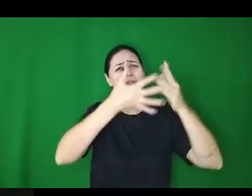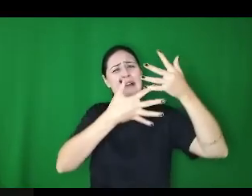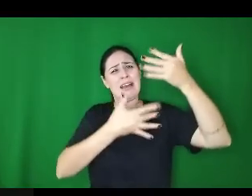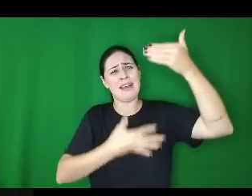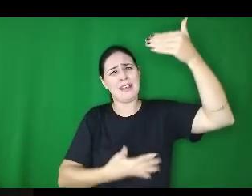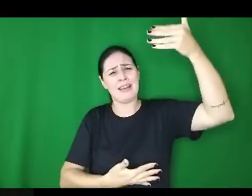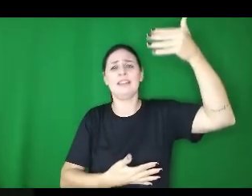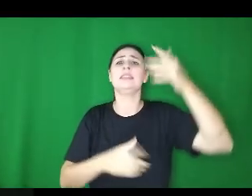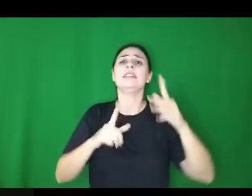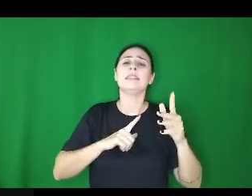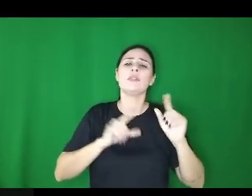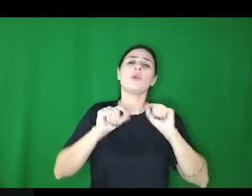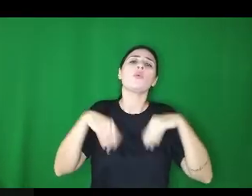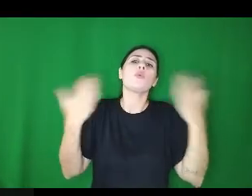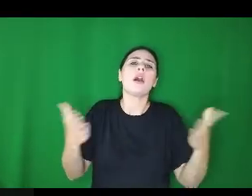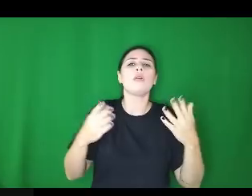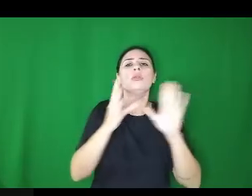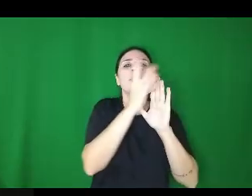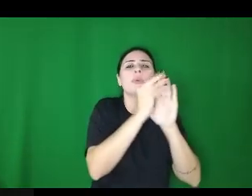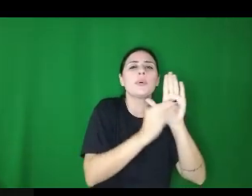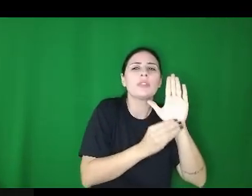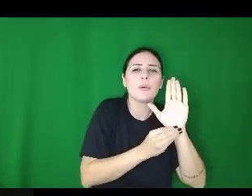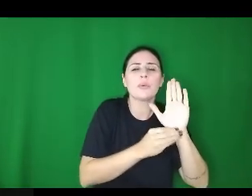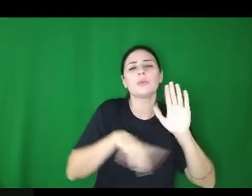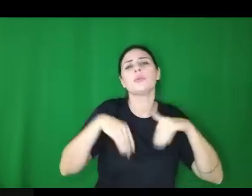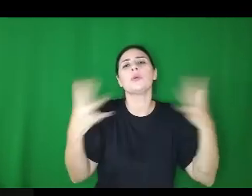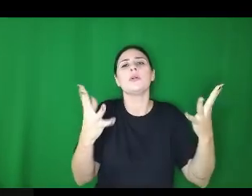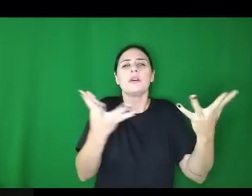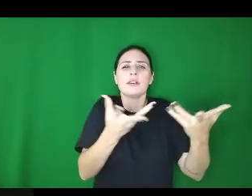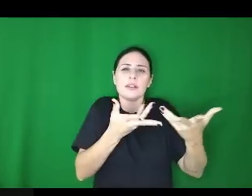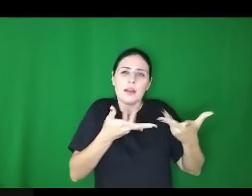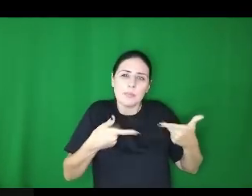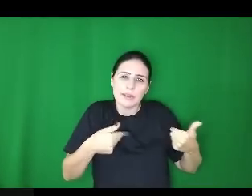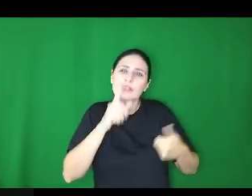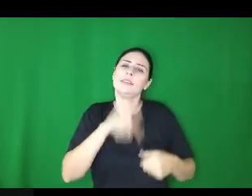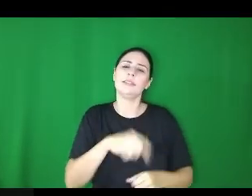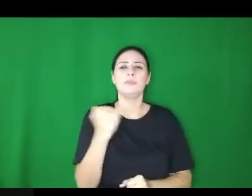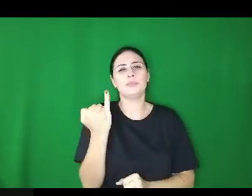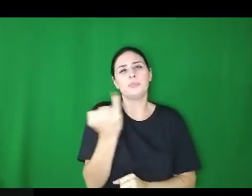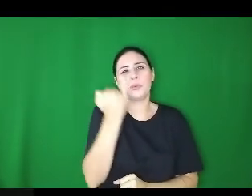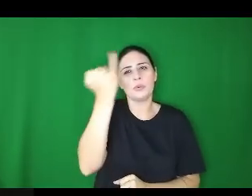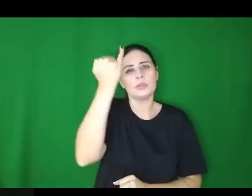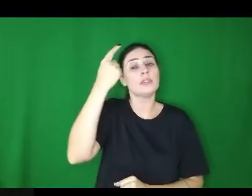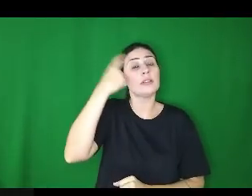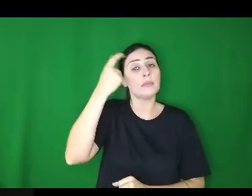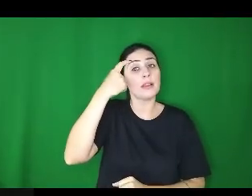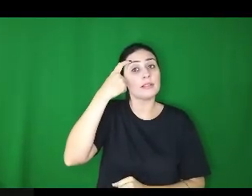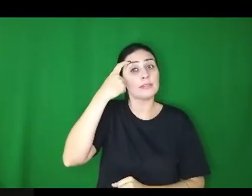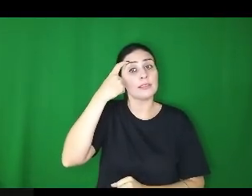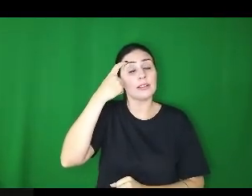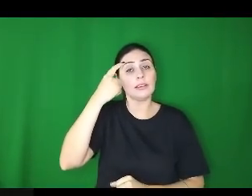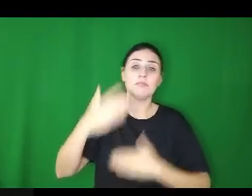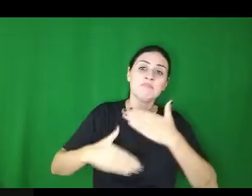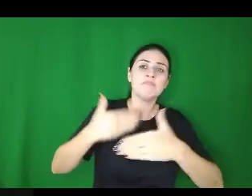buscou ver o que priorizar, quer dizer, é o chamado referencial curricular, né, em foco, o referencial em